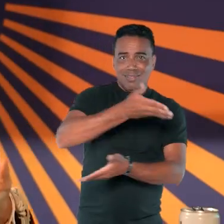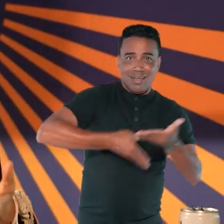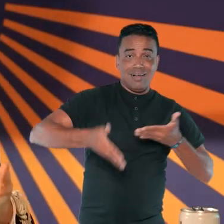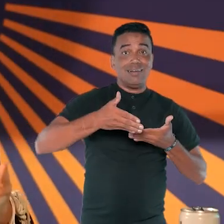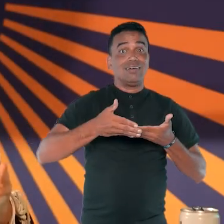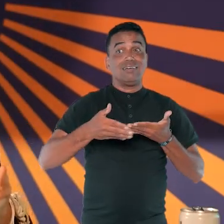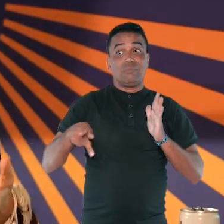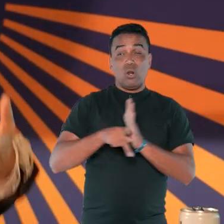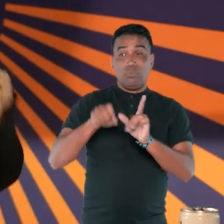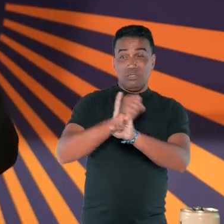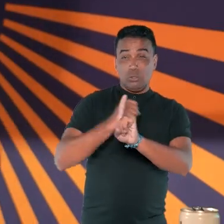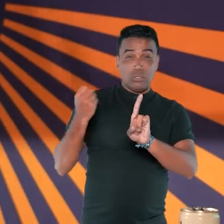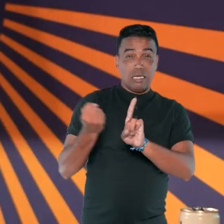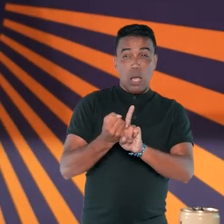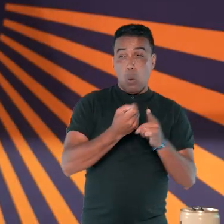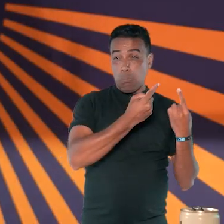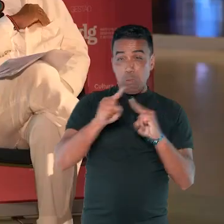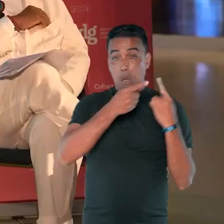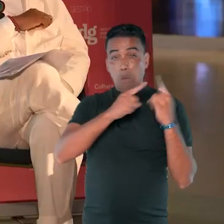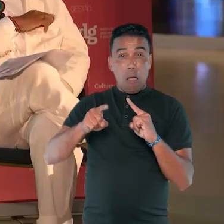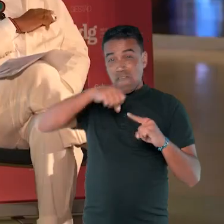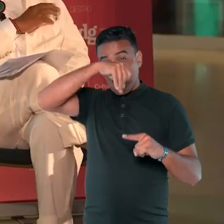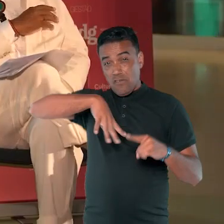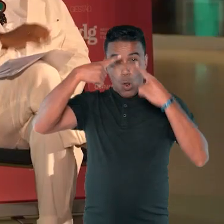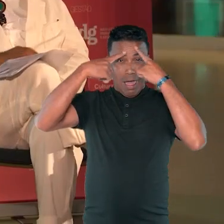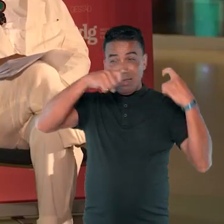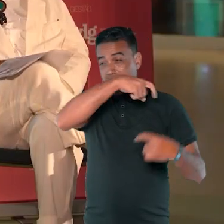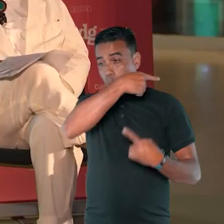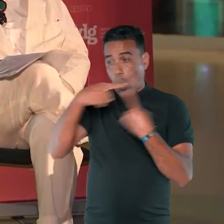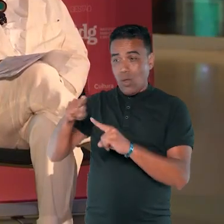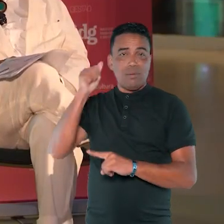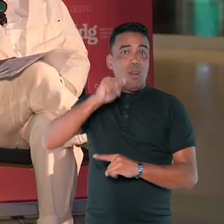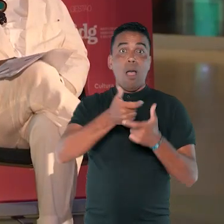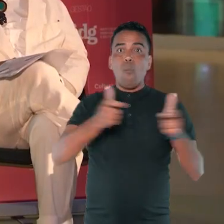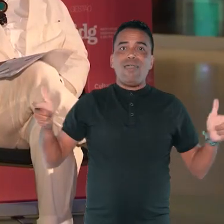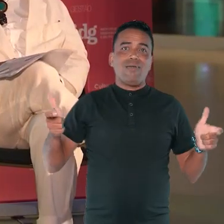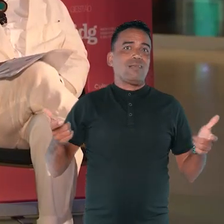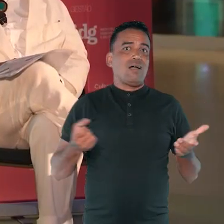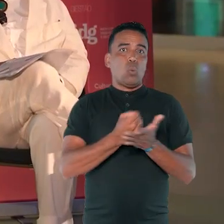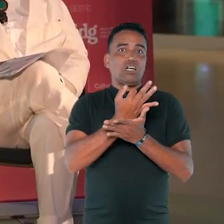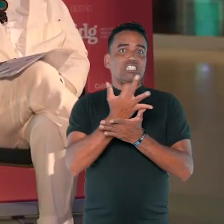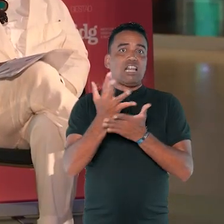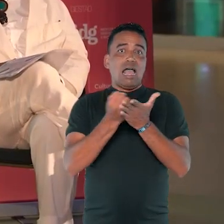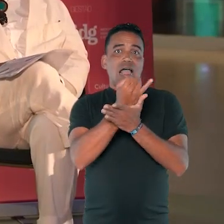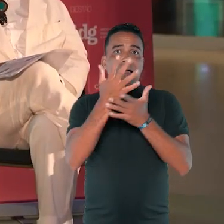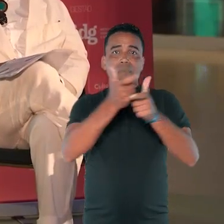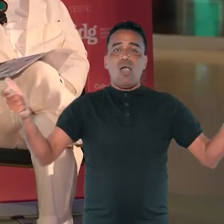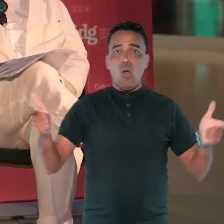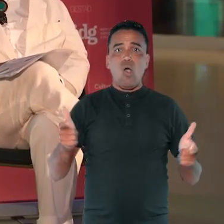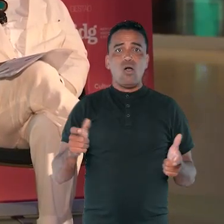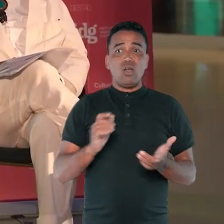fratura social em que aumenta-se a violência e que nós não fomos capazes de superar tudo